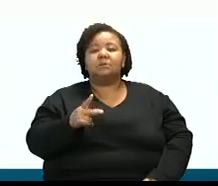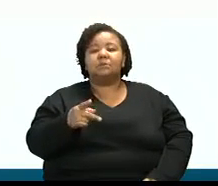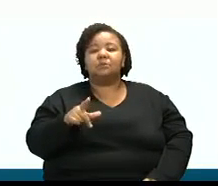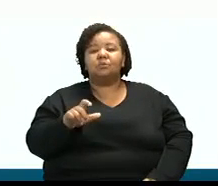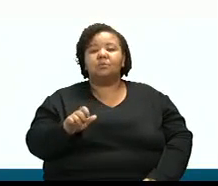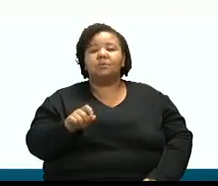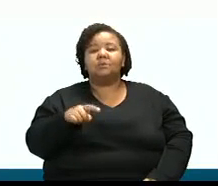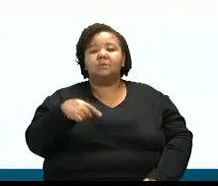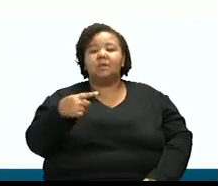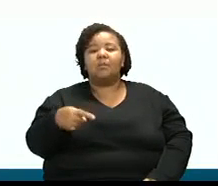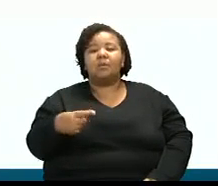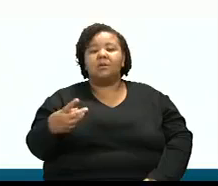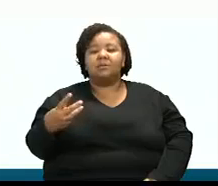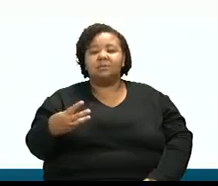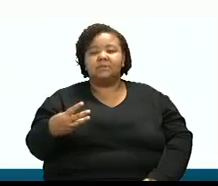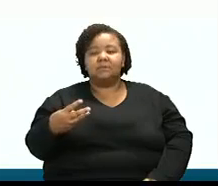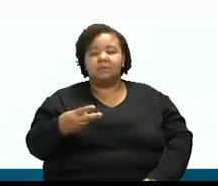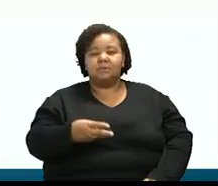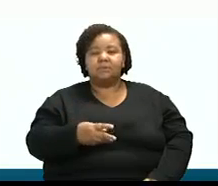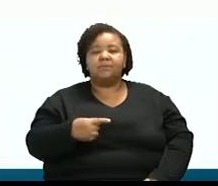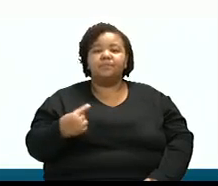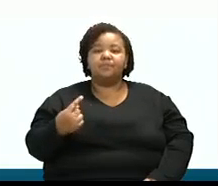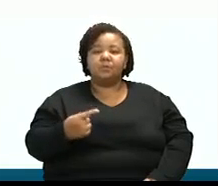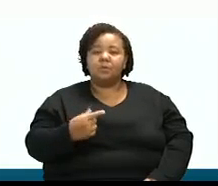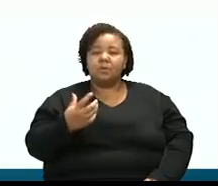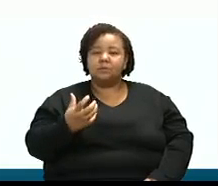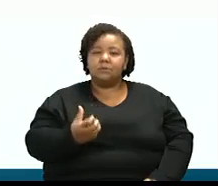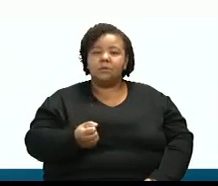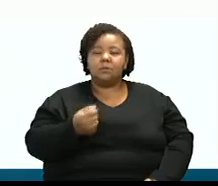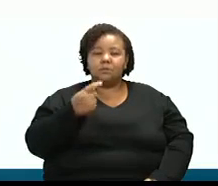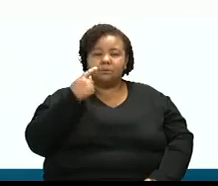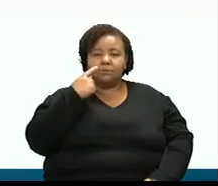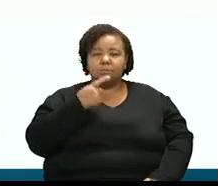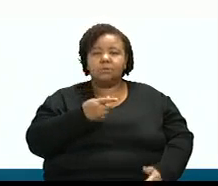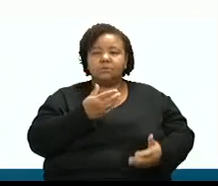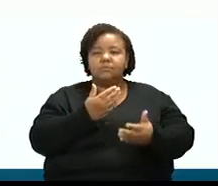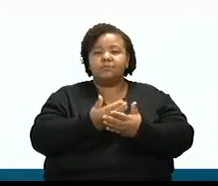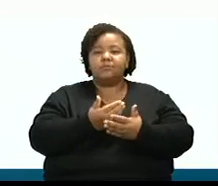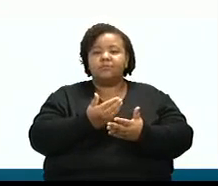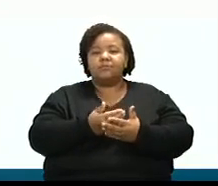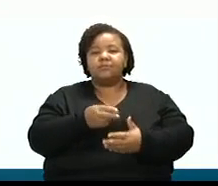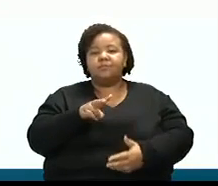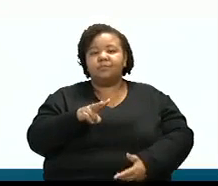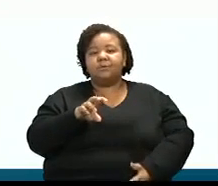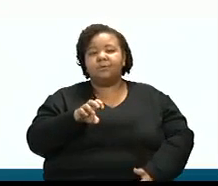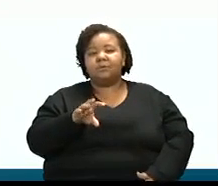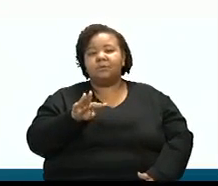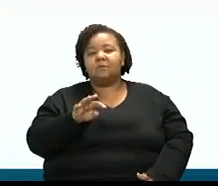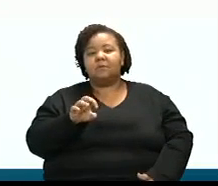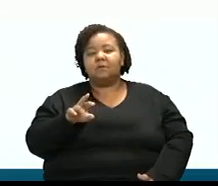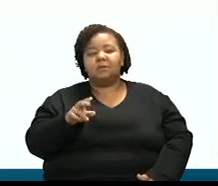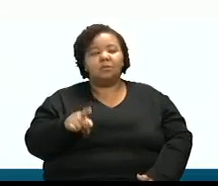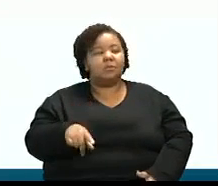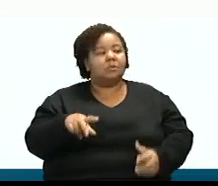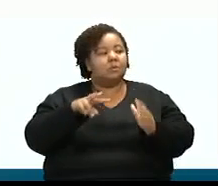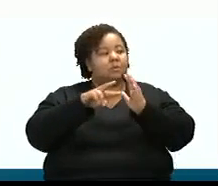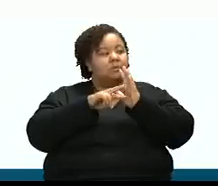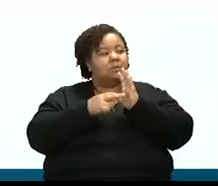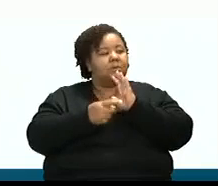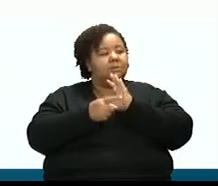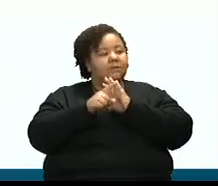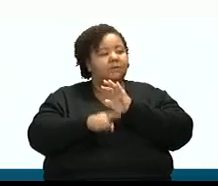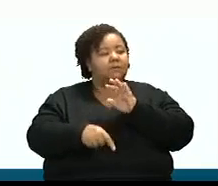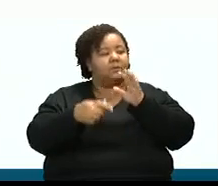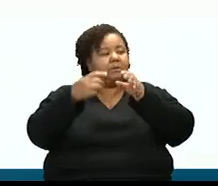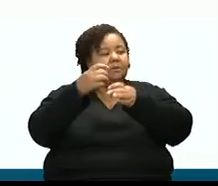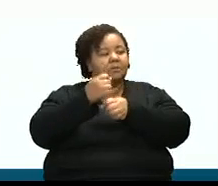posteriormente as triplas. Além disso, nós iremos trabalhar com vetores. Então, a caracterização dos vetores, o